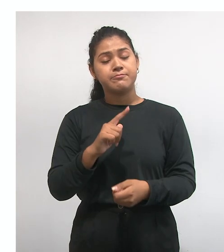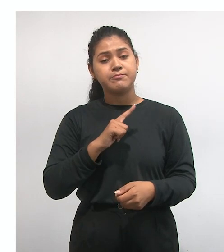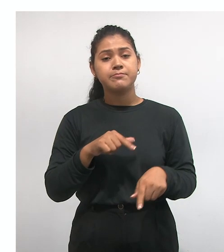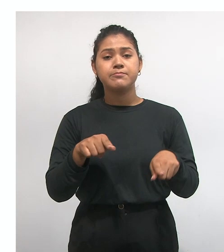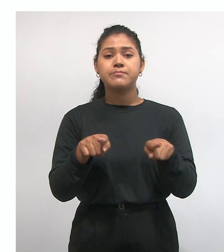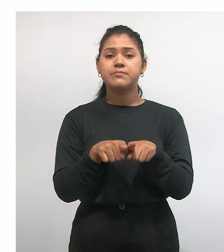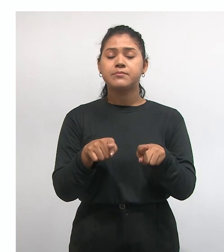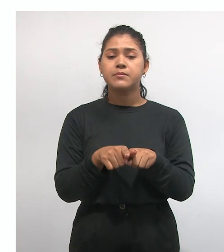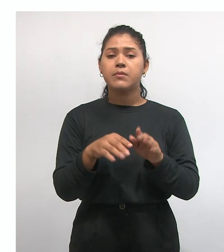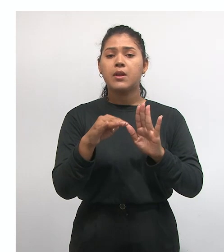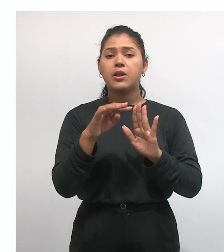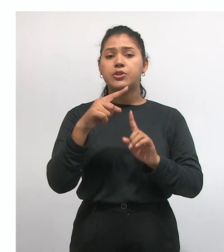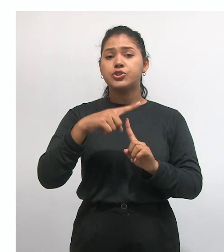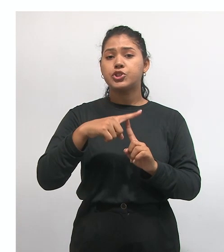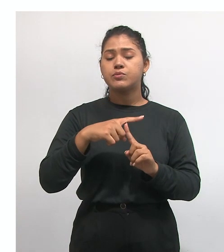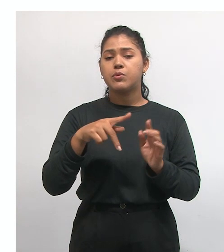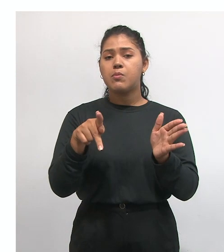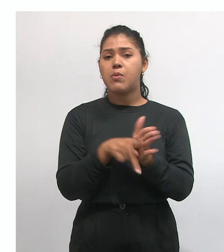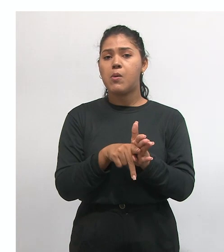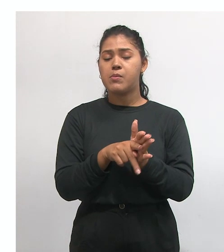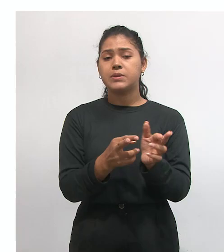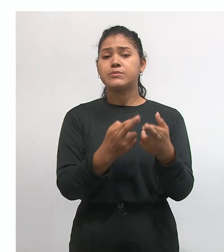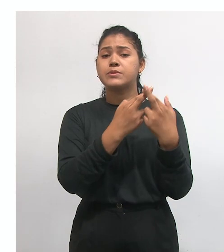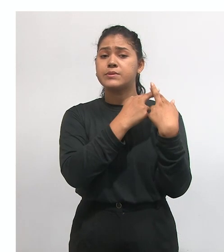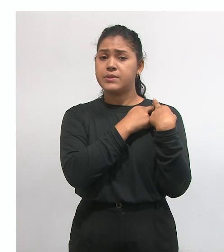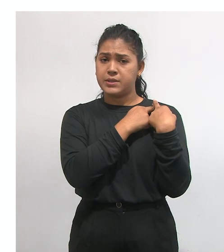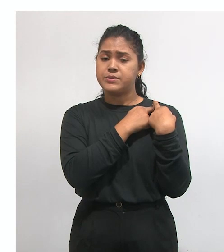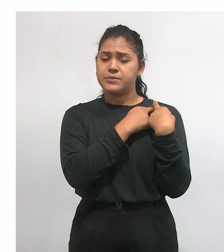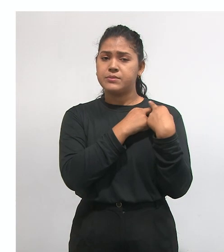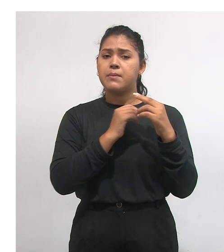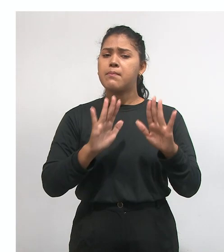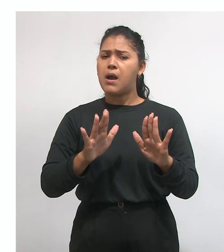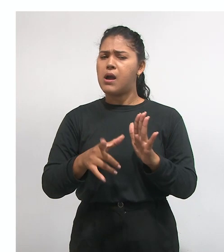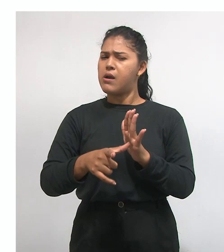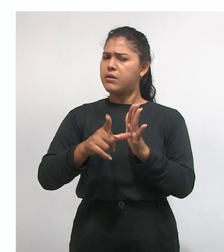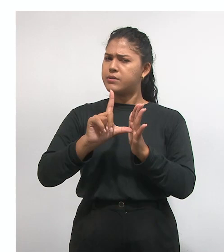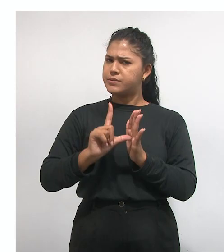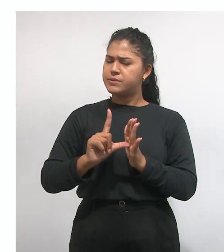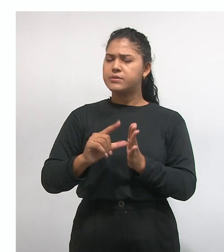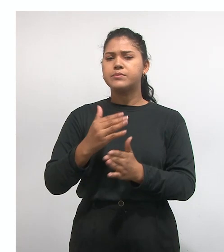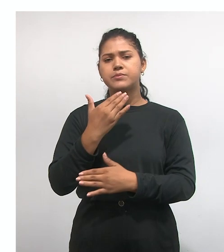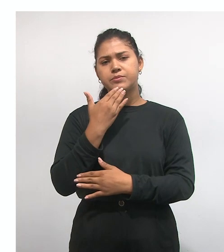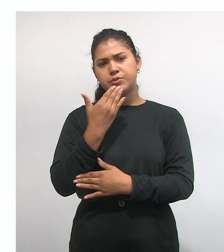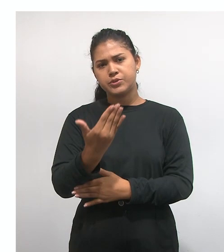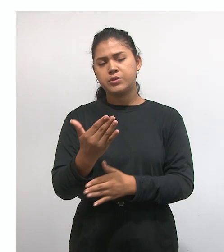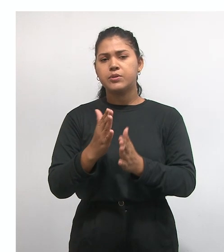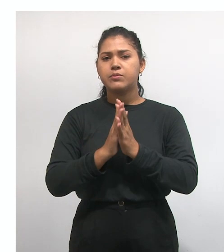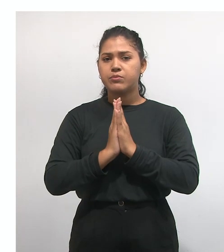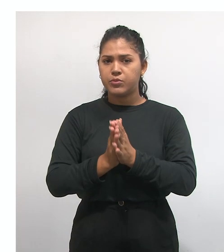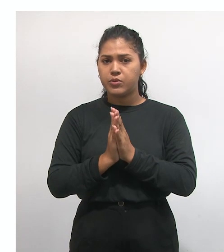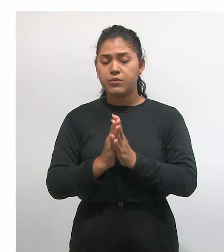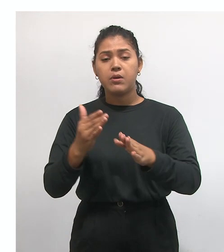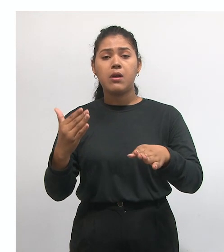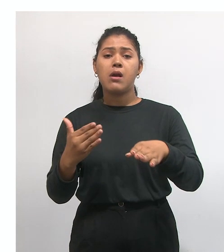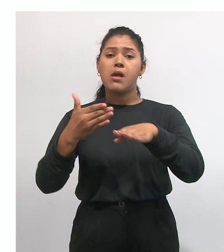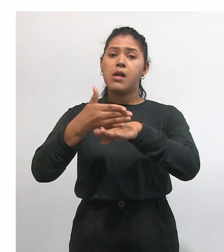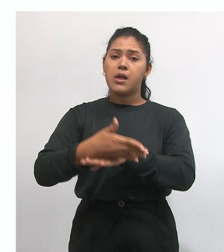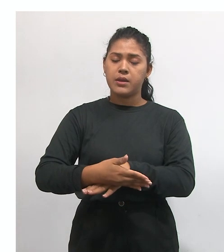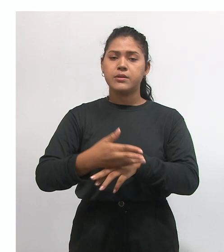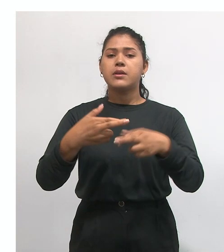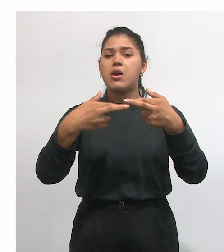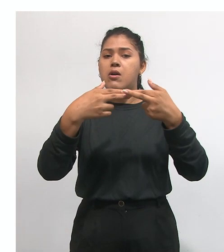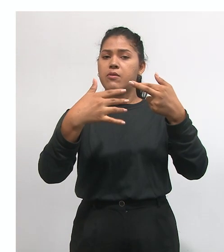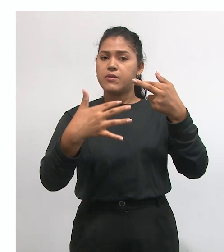os tipos de responsabilidade tributária. Mas antes de entrar aqui nesse conteúdo, eu quero te pedir para que você acesse os